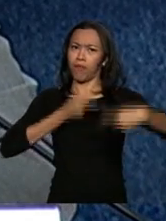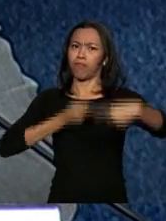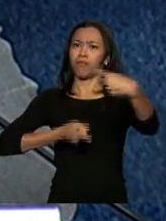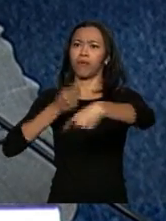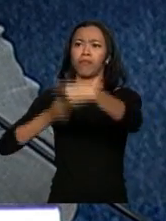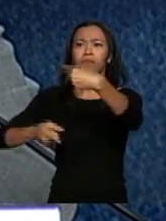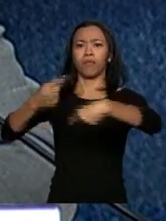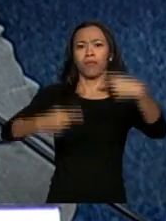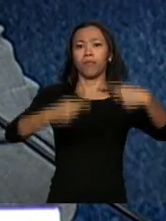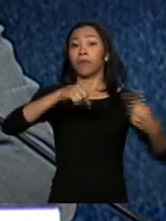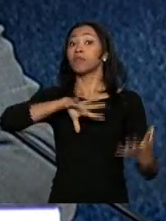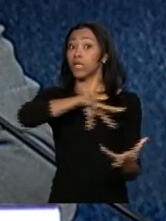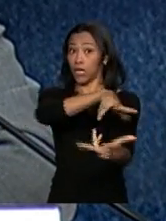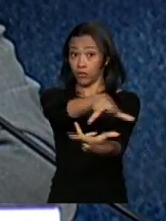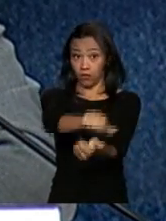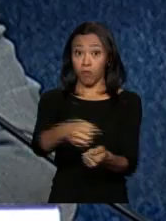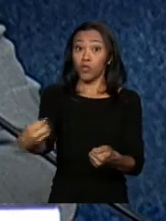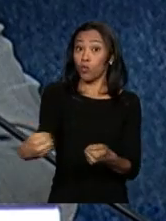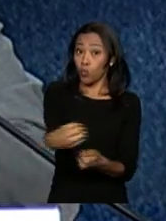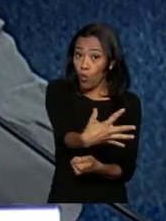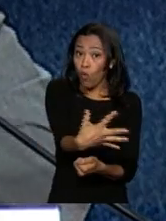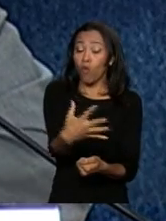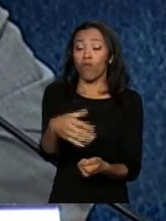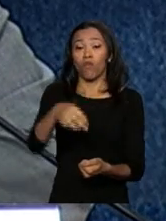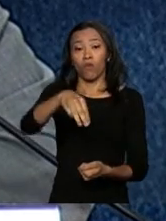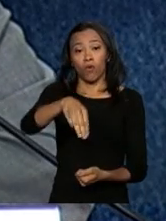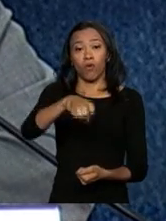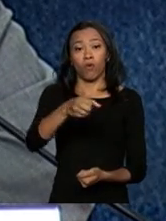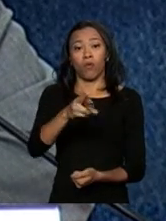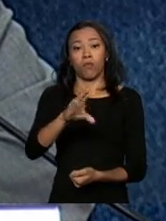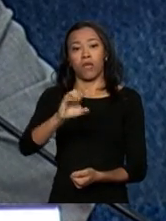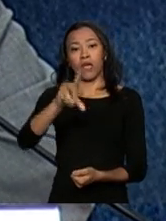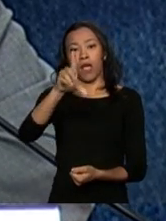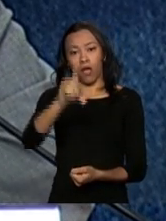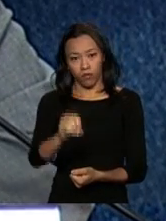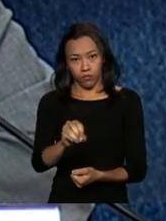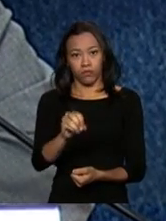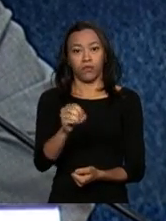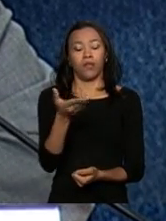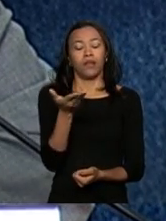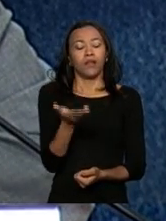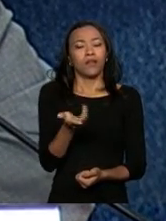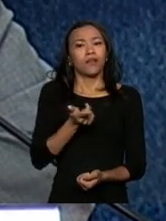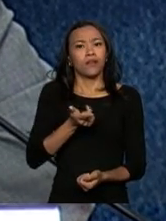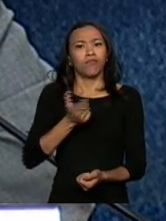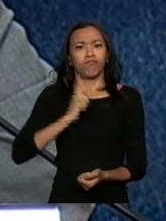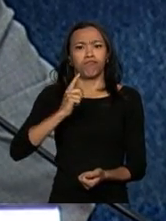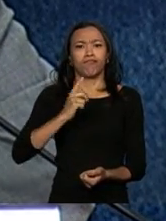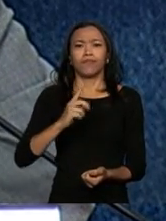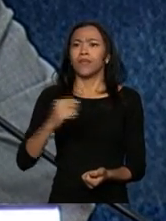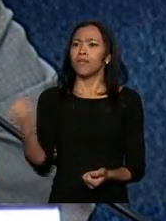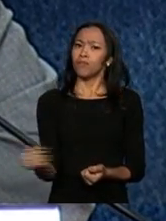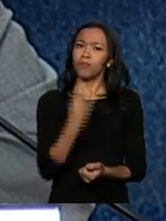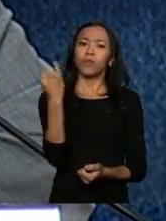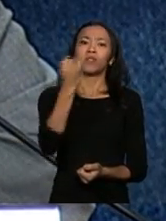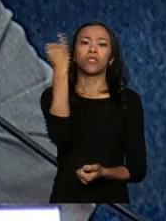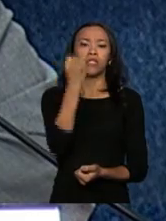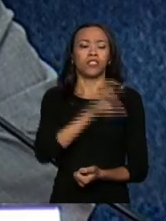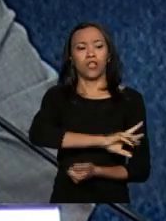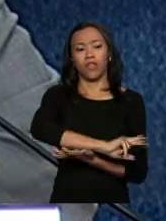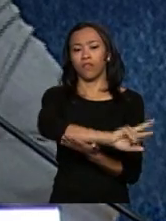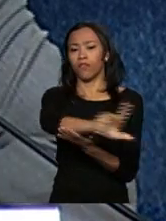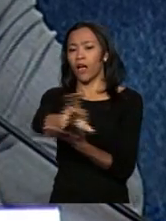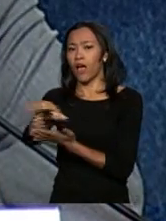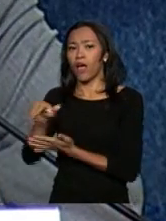mesmo por essa por esse novo mercado que hoje em dia supera eh muitas das Indústrias tangíveis digamos assim né